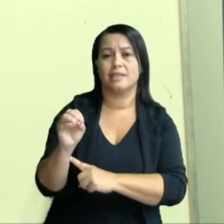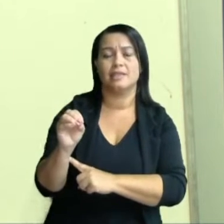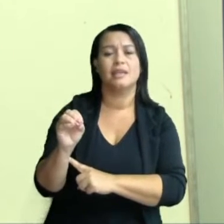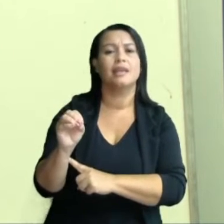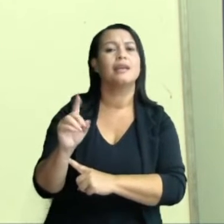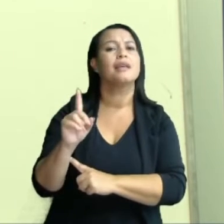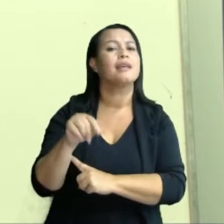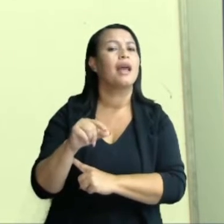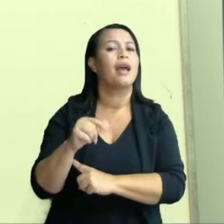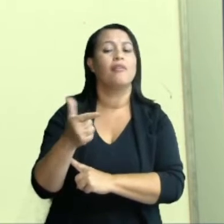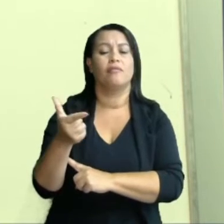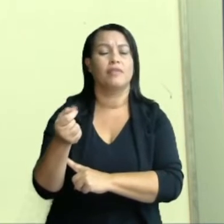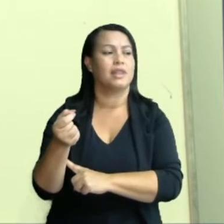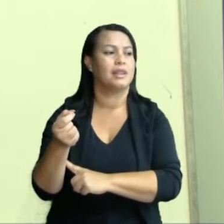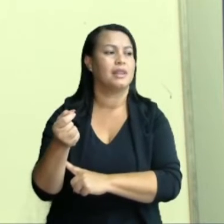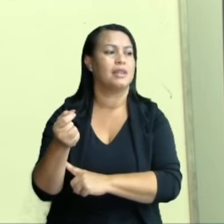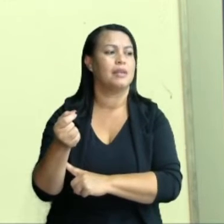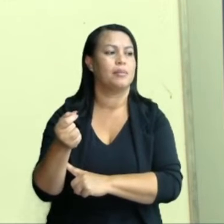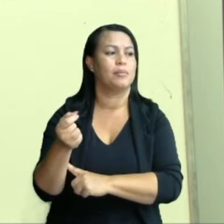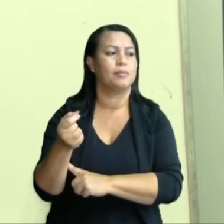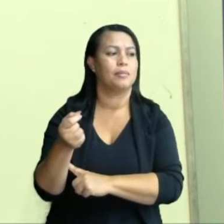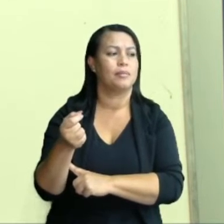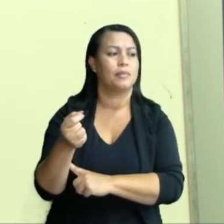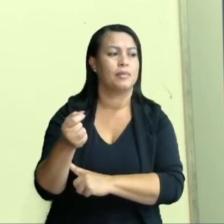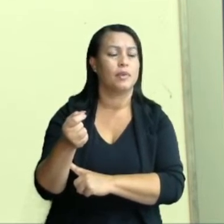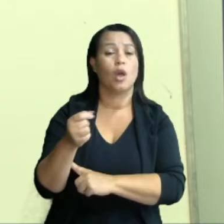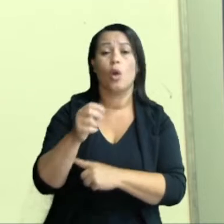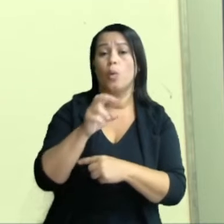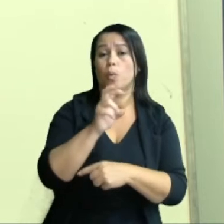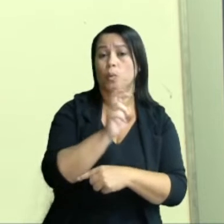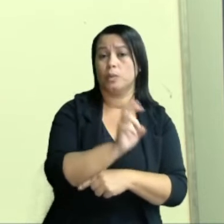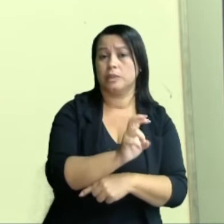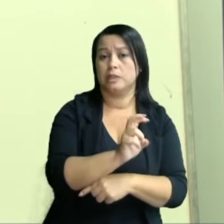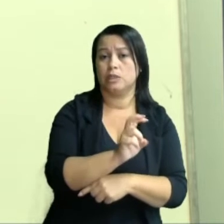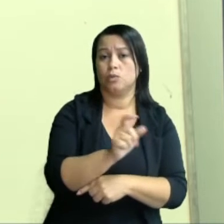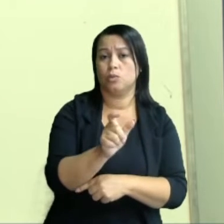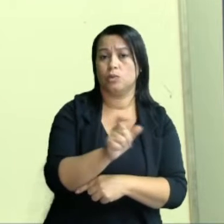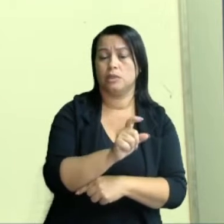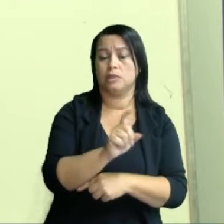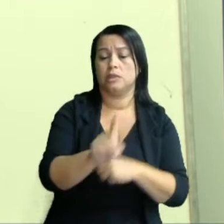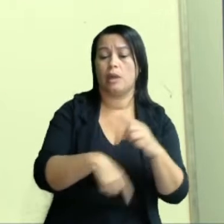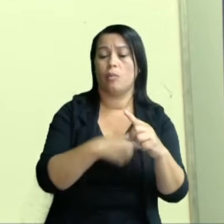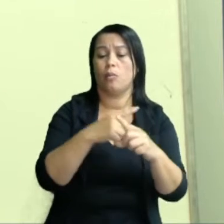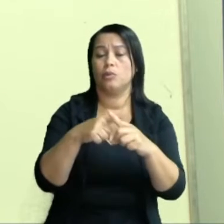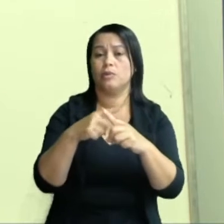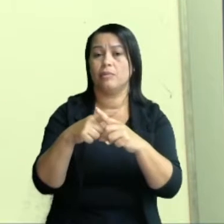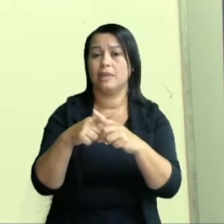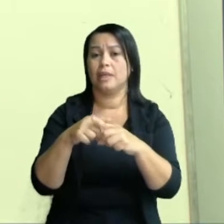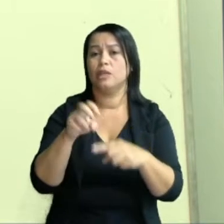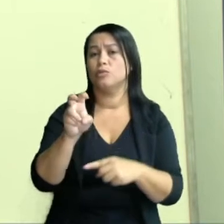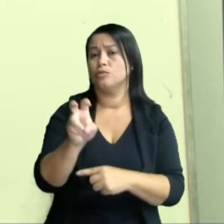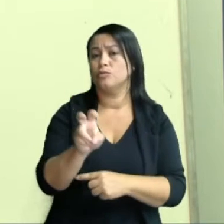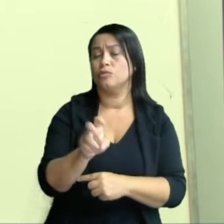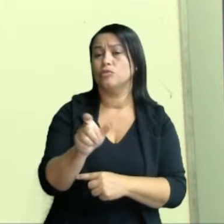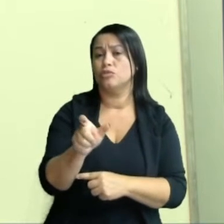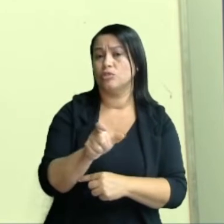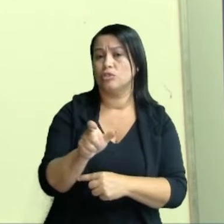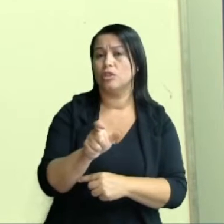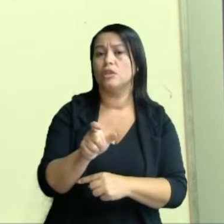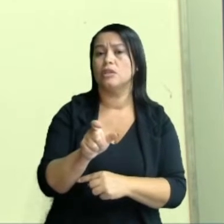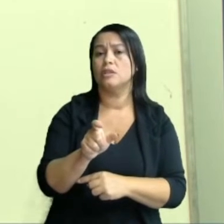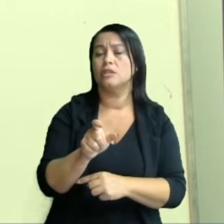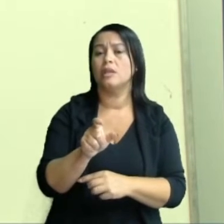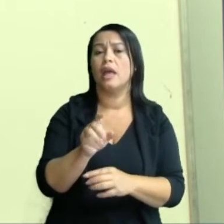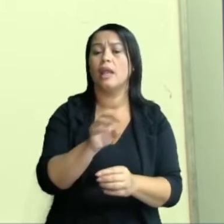que é 20. O 5 aqui está multiplicando o x. Se ele está multiplicando, ele passa